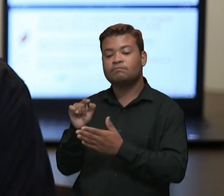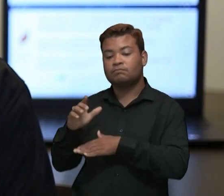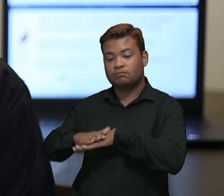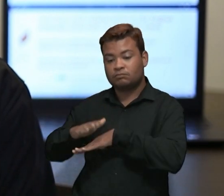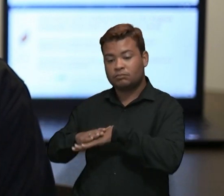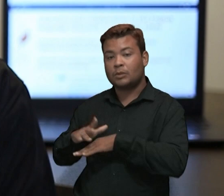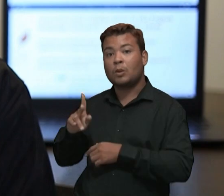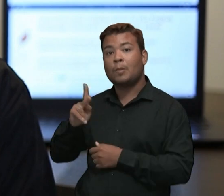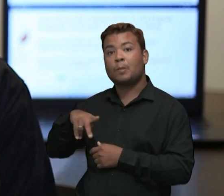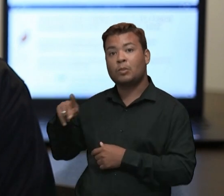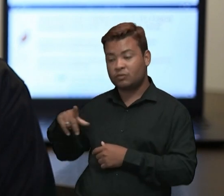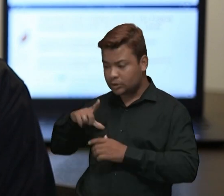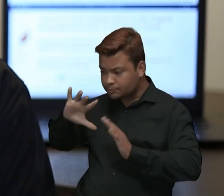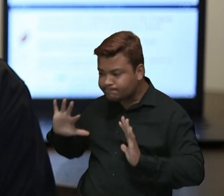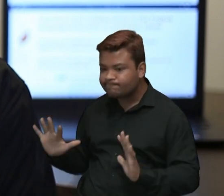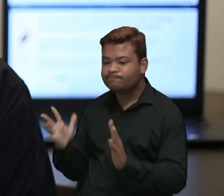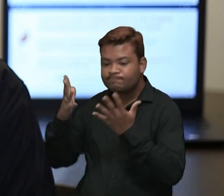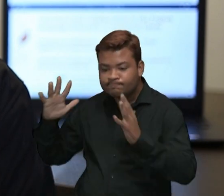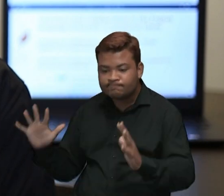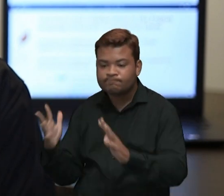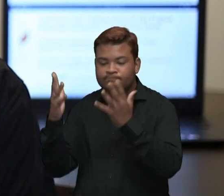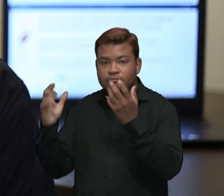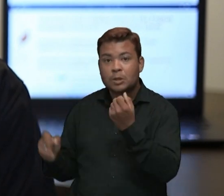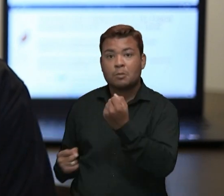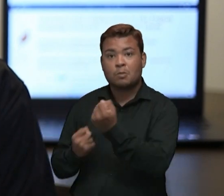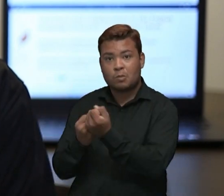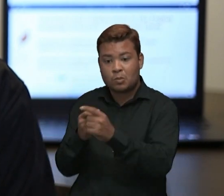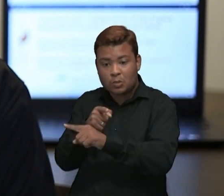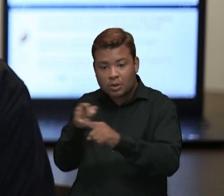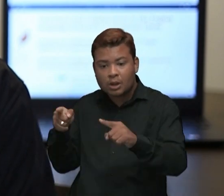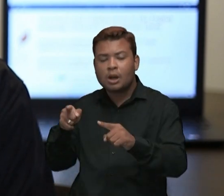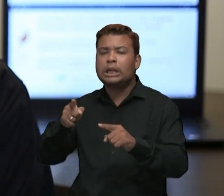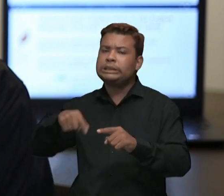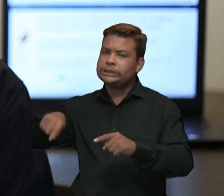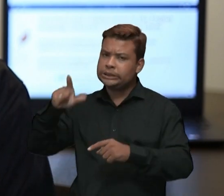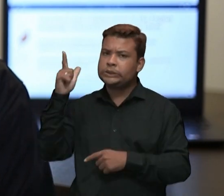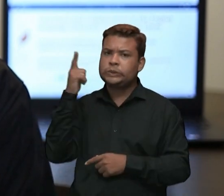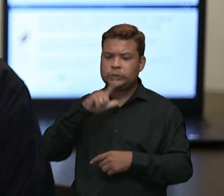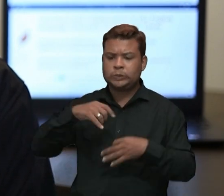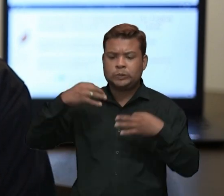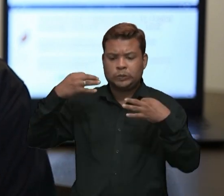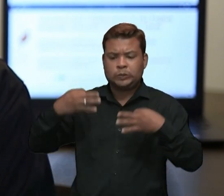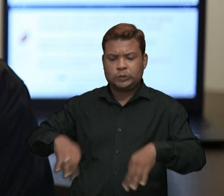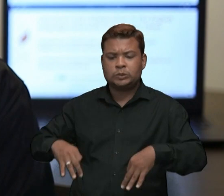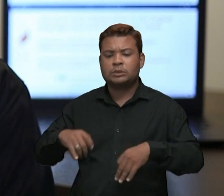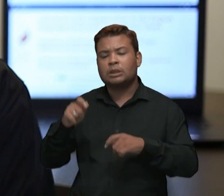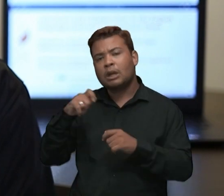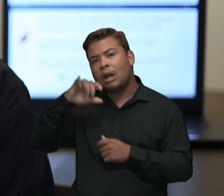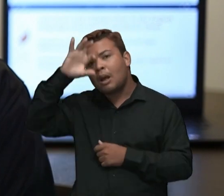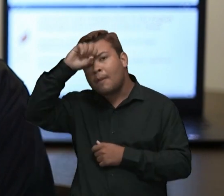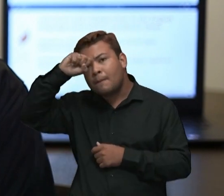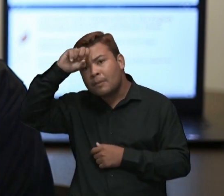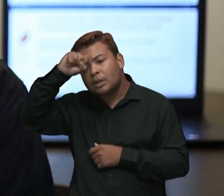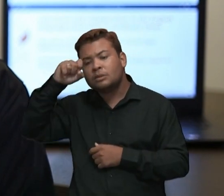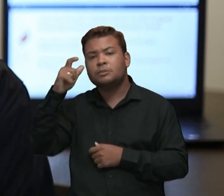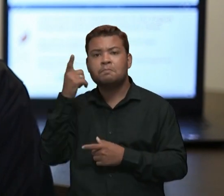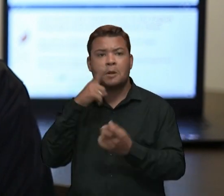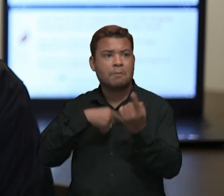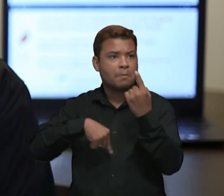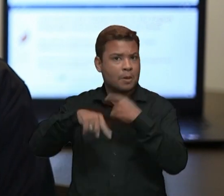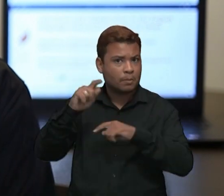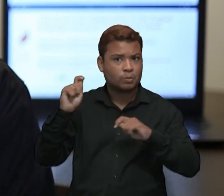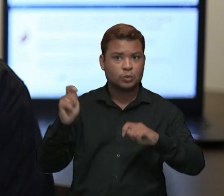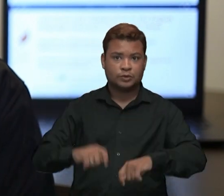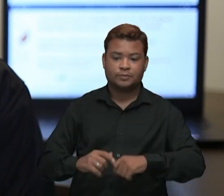professor estimulando e apoiando os estudantes, eles todos são capazes, né, de aprender e de serem